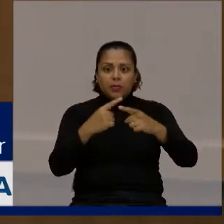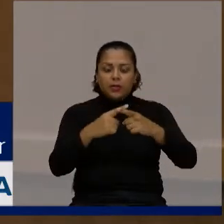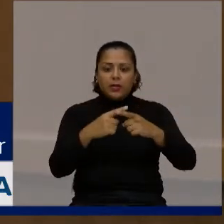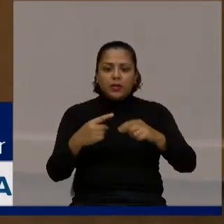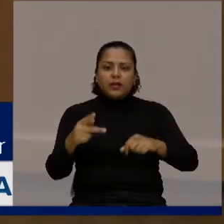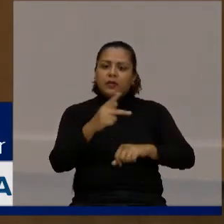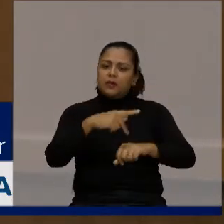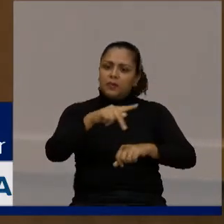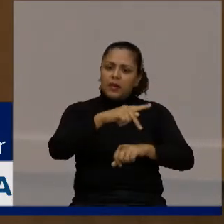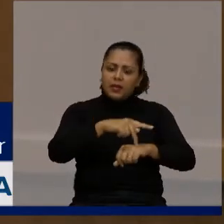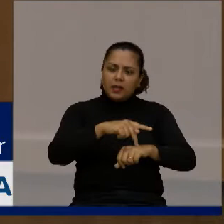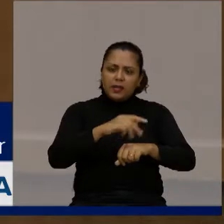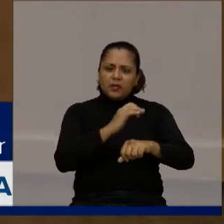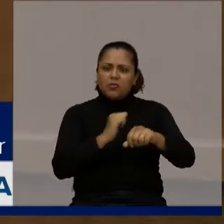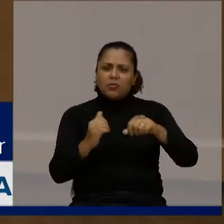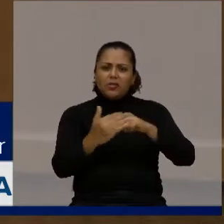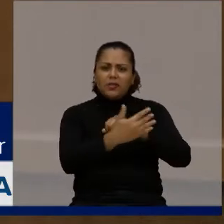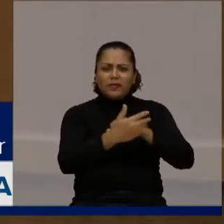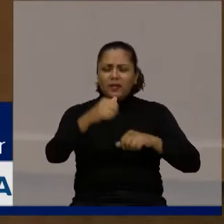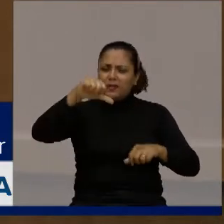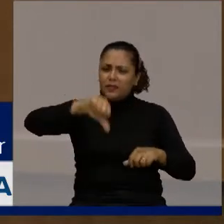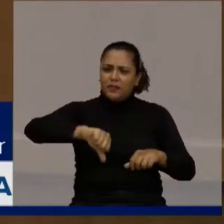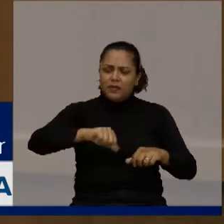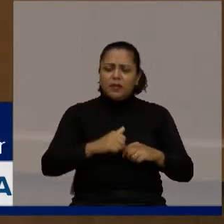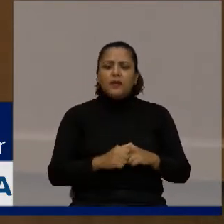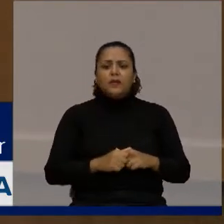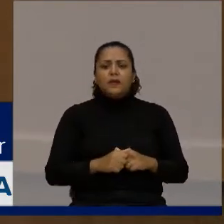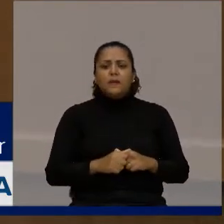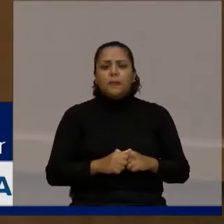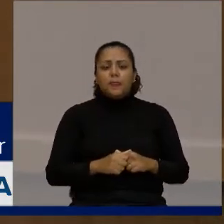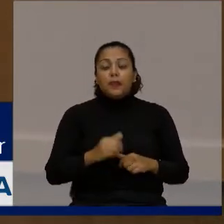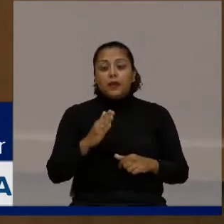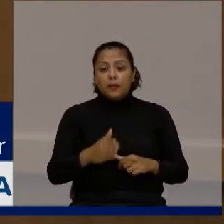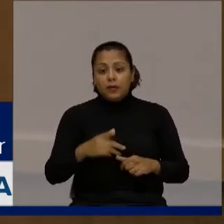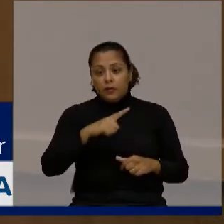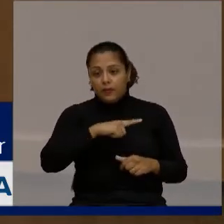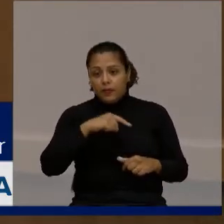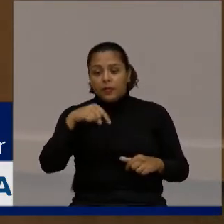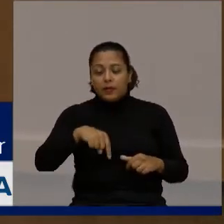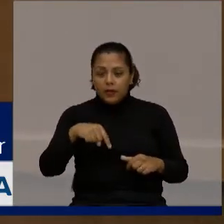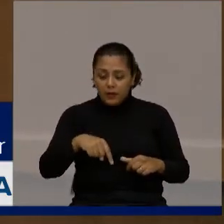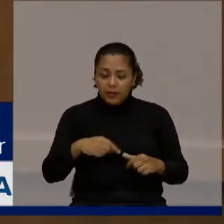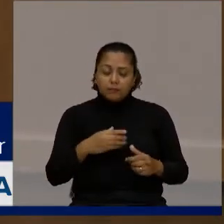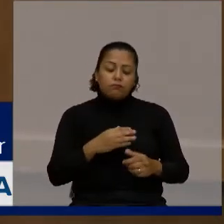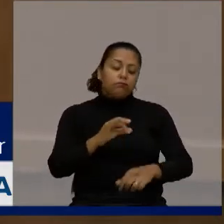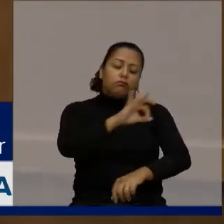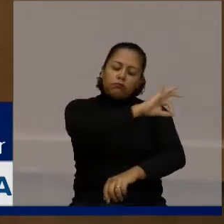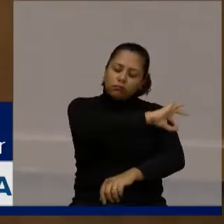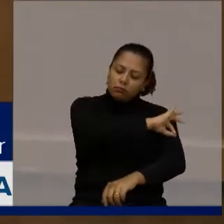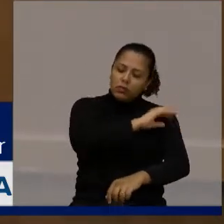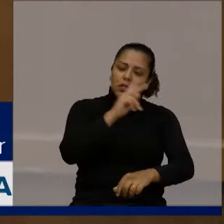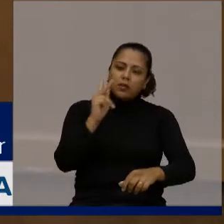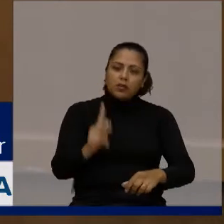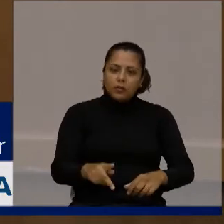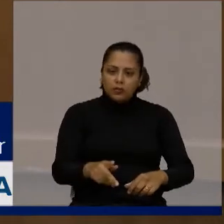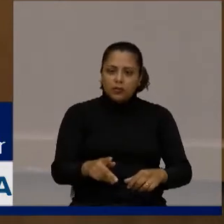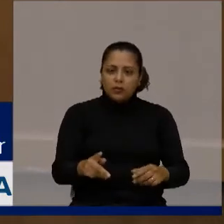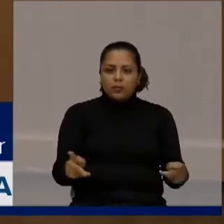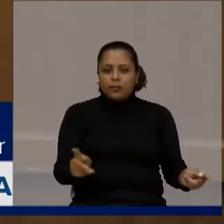tendo. Nós já tivemos aqui iniciativas de vacinação de professores, né,